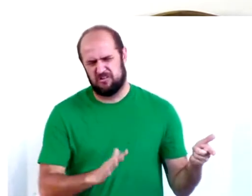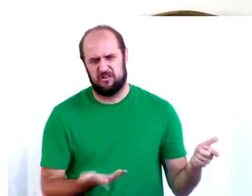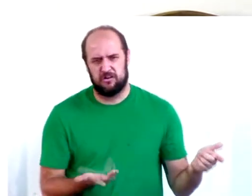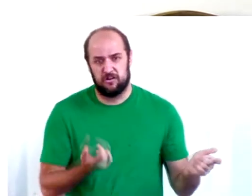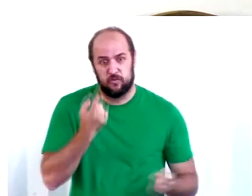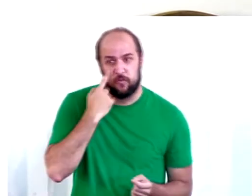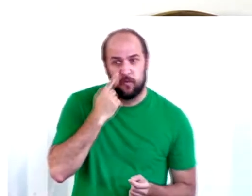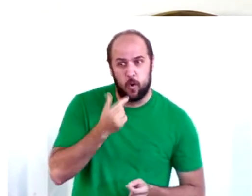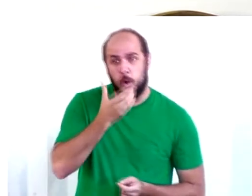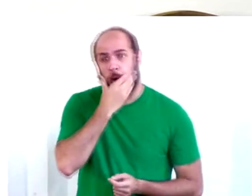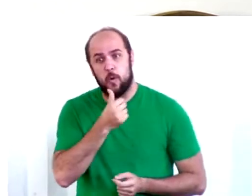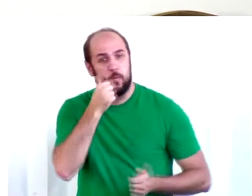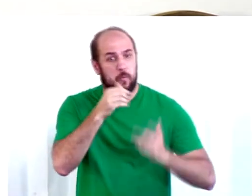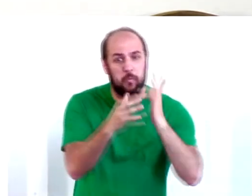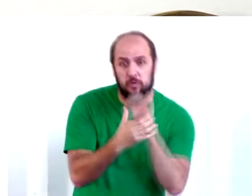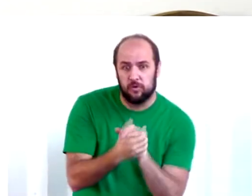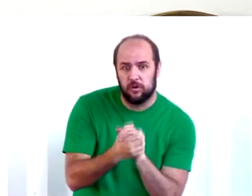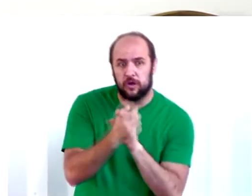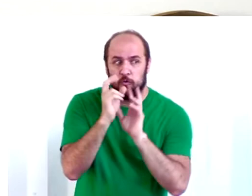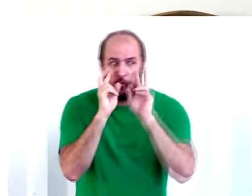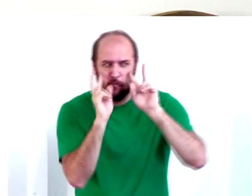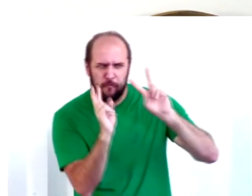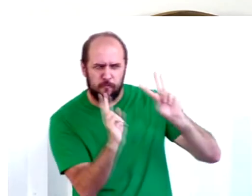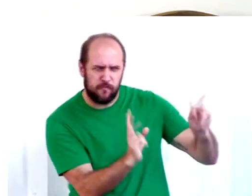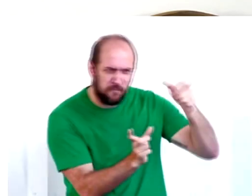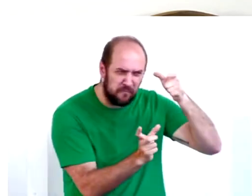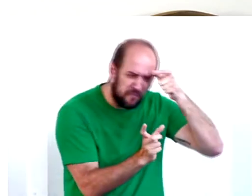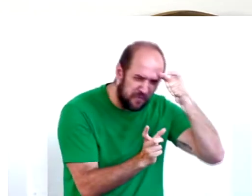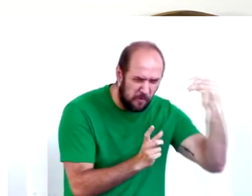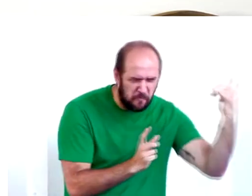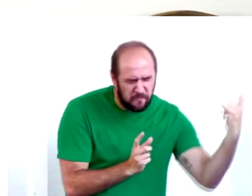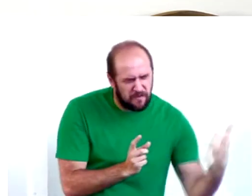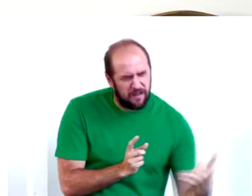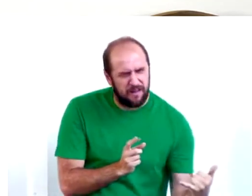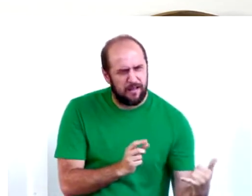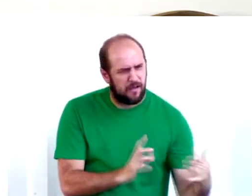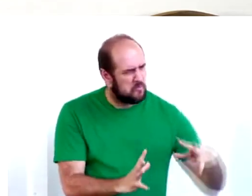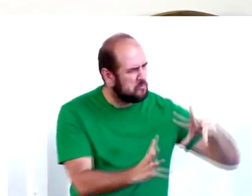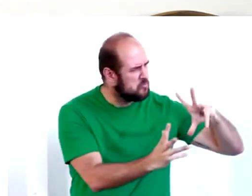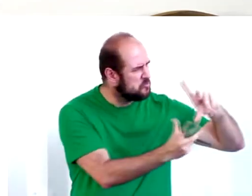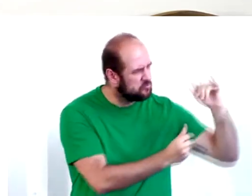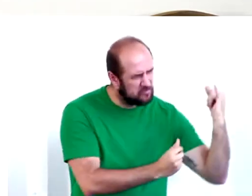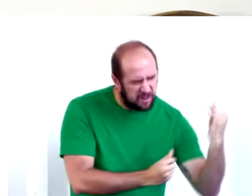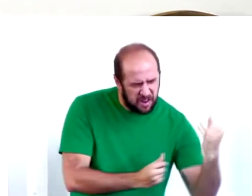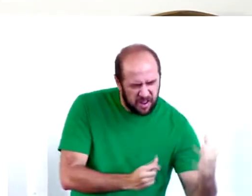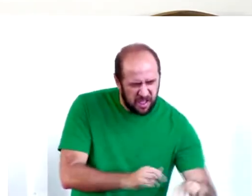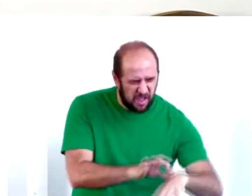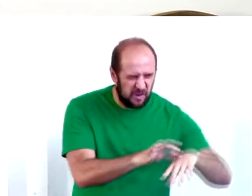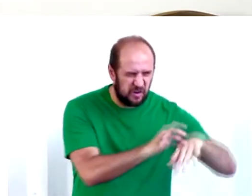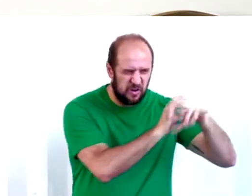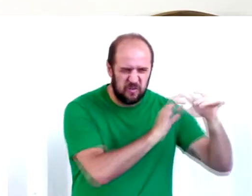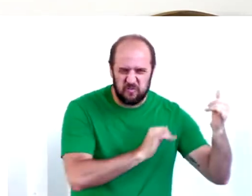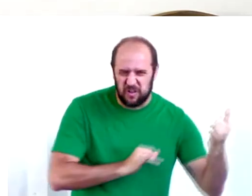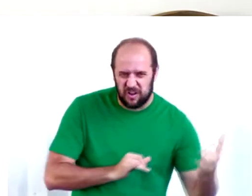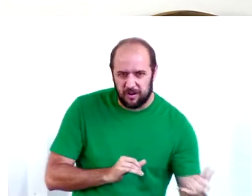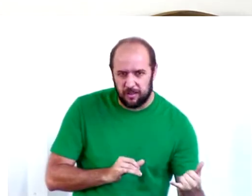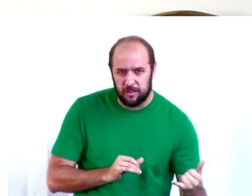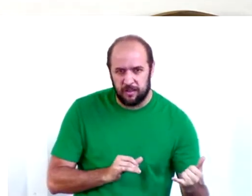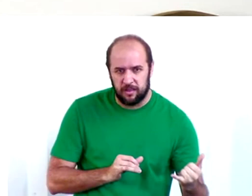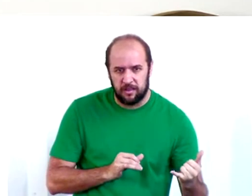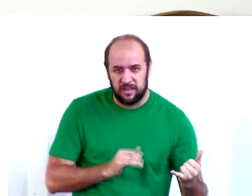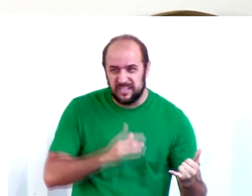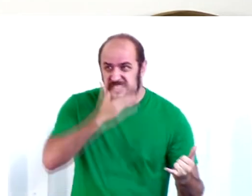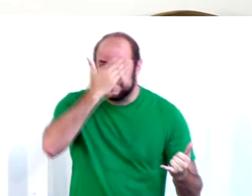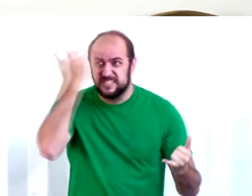marido, a sua esposa, está ouvindo a mensagem de Satanás, está ouvindo a voz do mundo, está ouvindo a voz da carne e não está ouvindo a voz